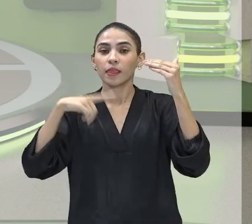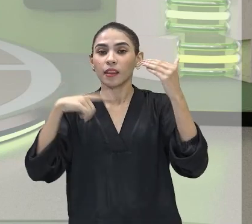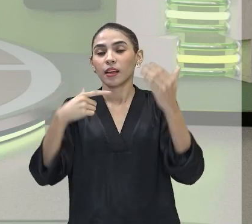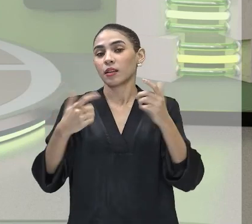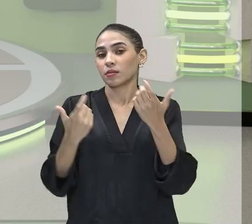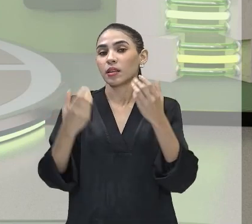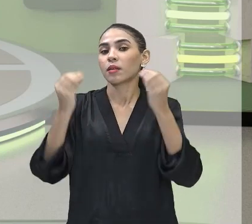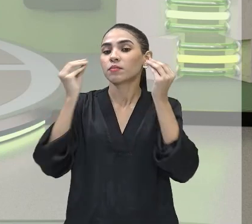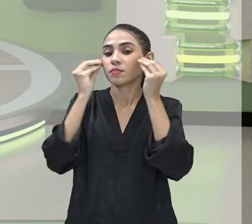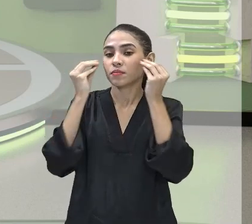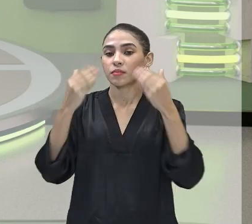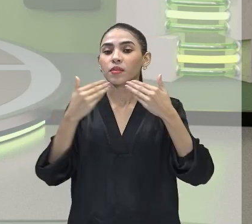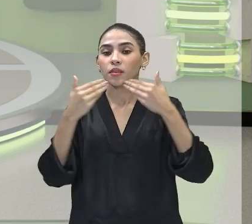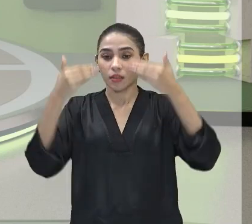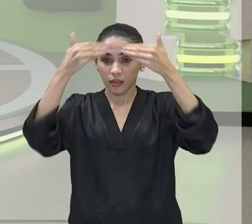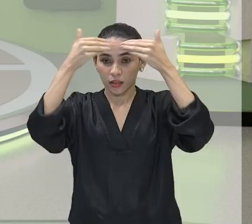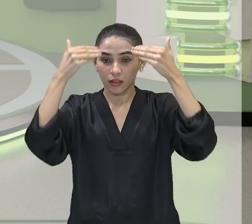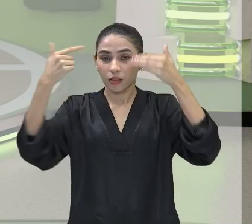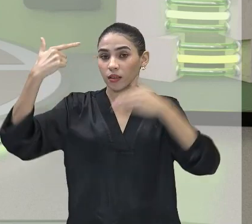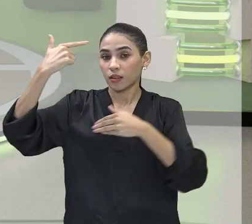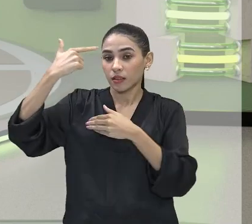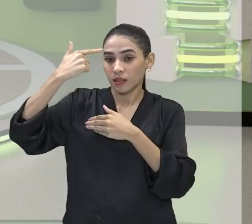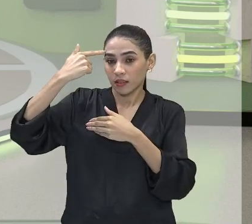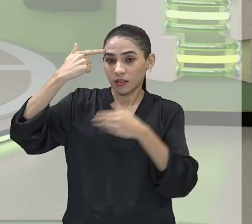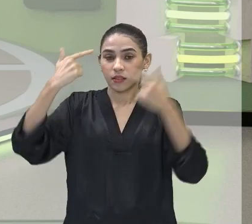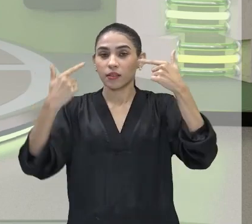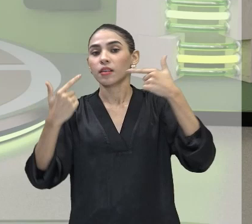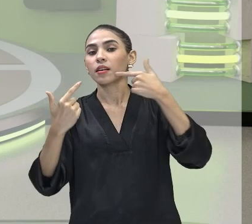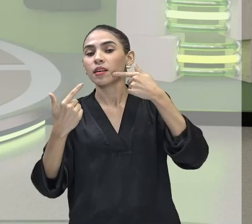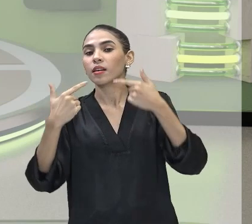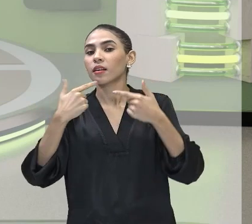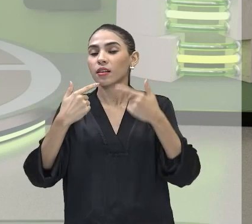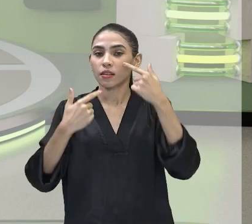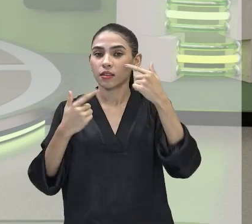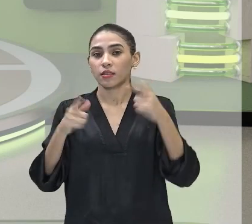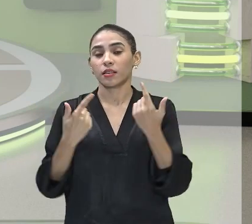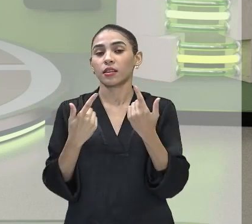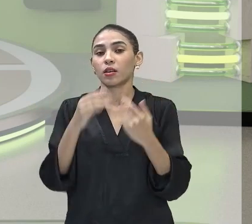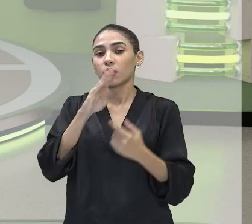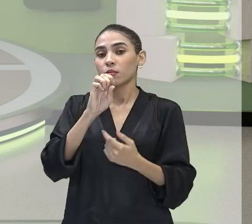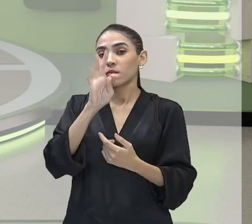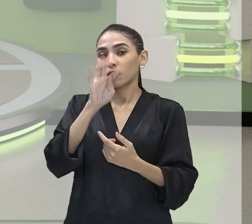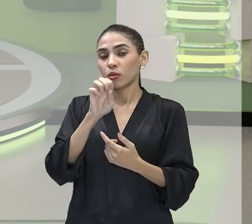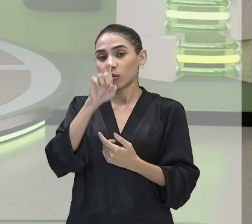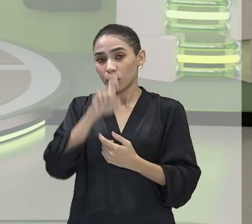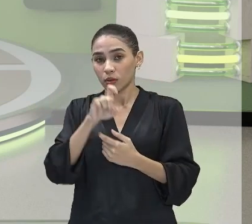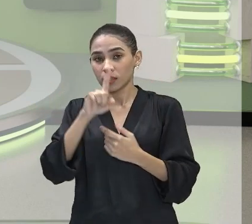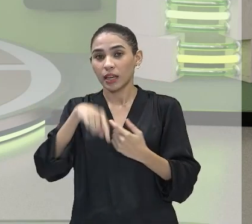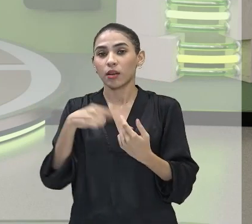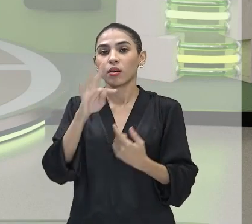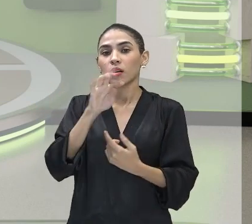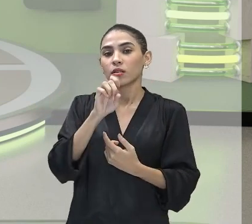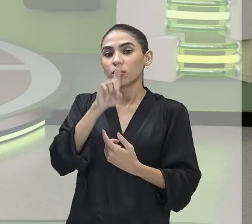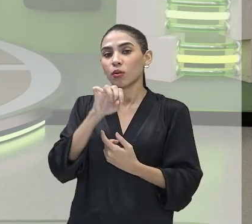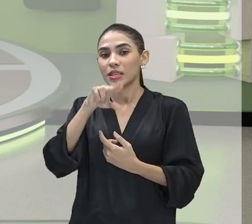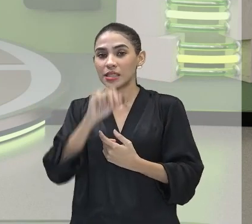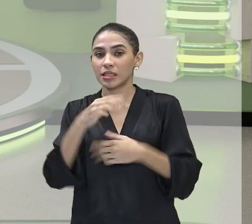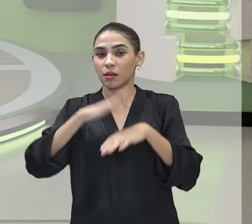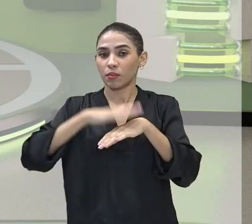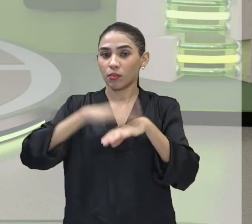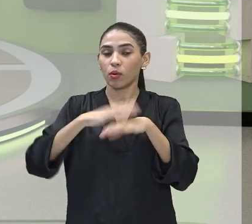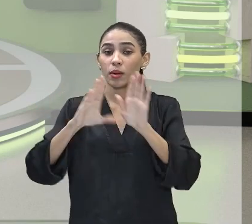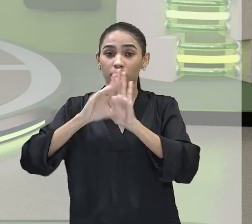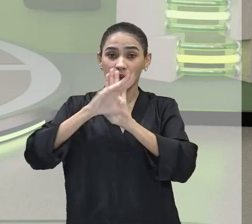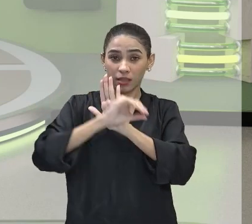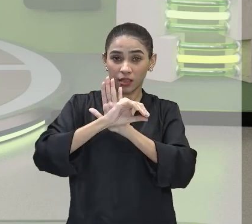do rosto onde você aplica ali o famoso Botox e esse Botox é justamente essa toxina produzida por uma